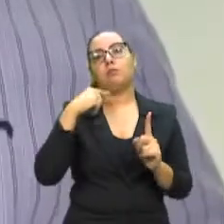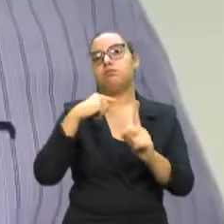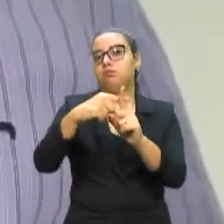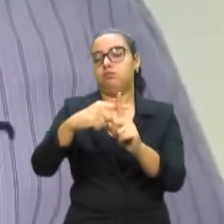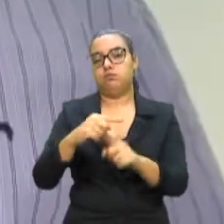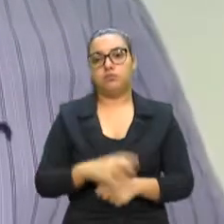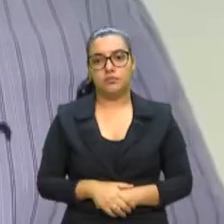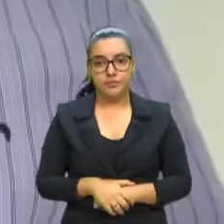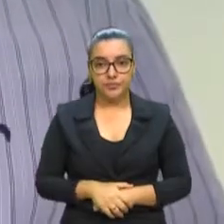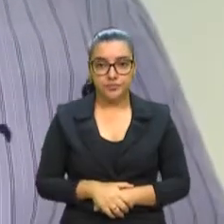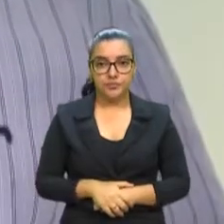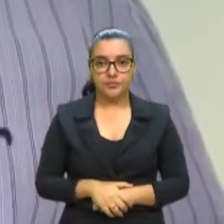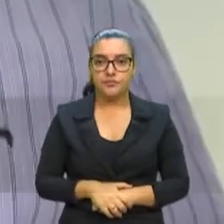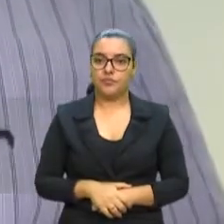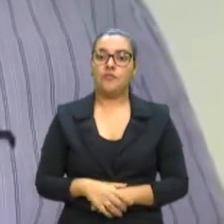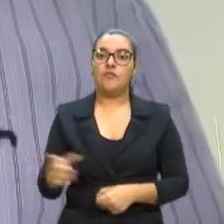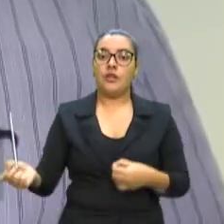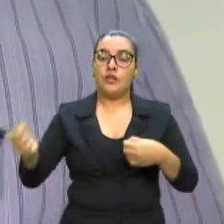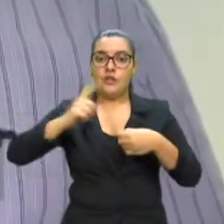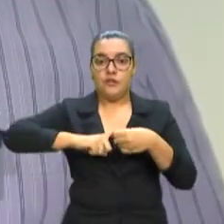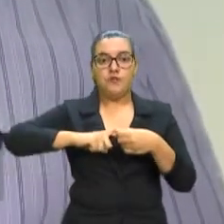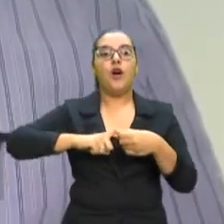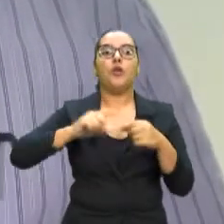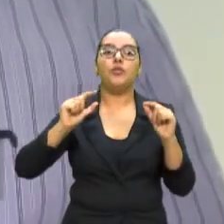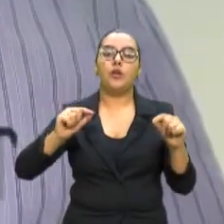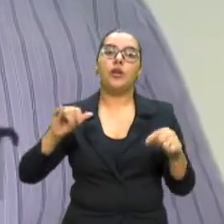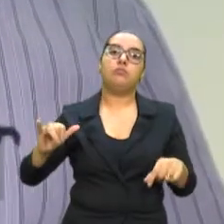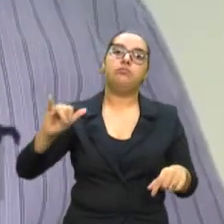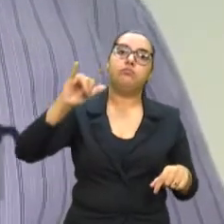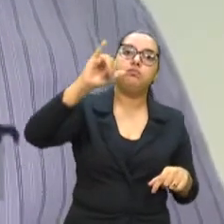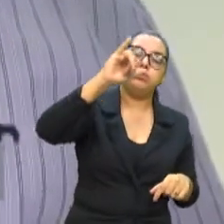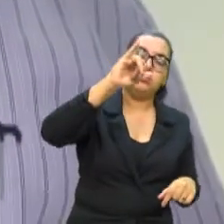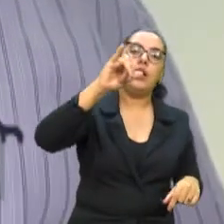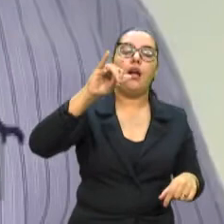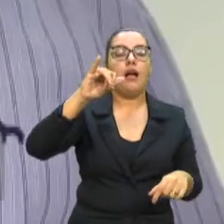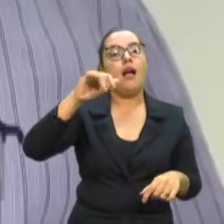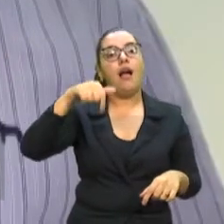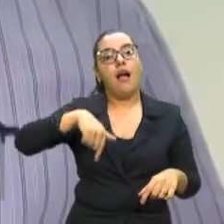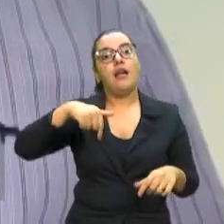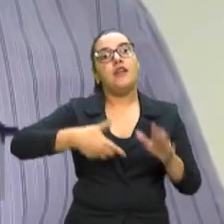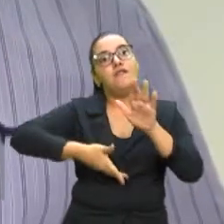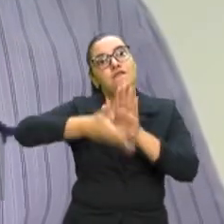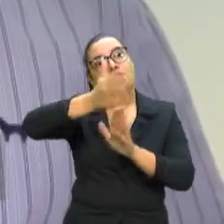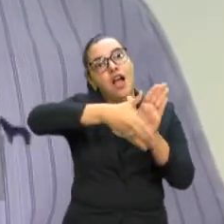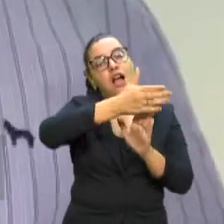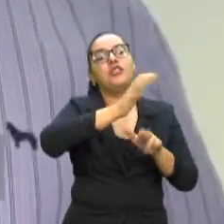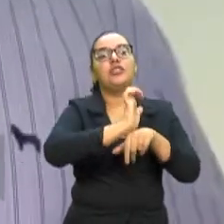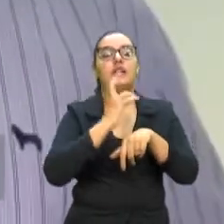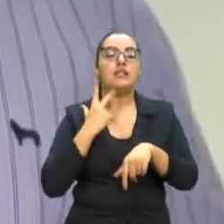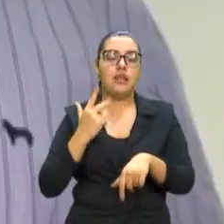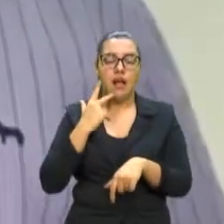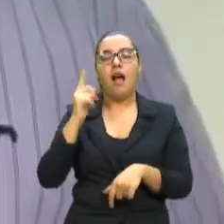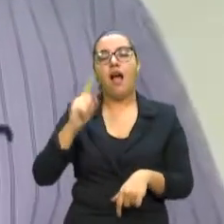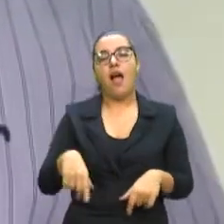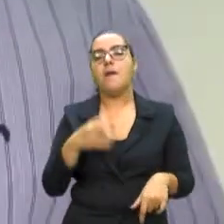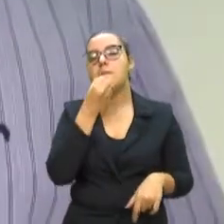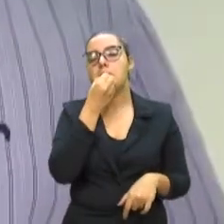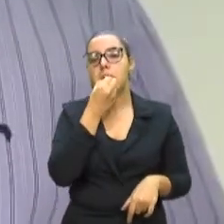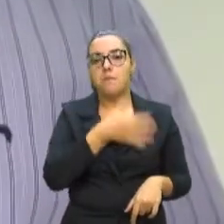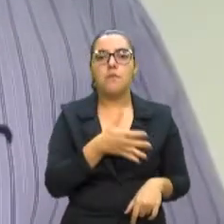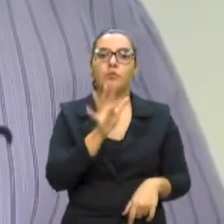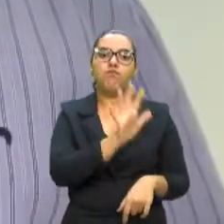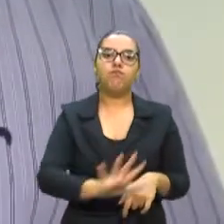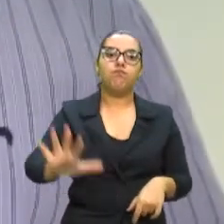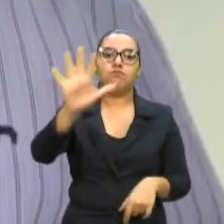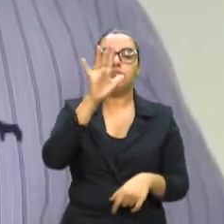Esse processo de retomada das rotas aéreas para o estado do Ceará nesse momento mostra um cenário